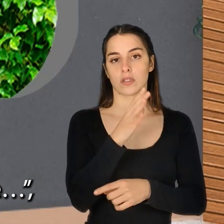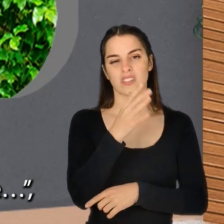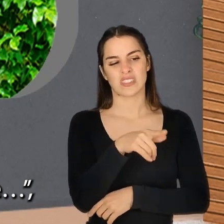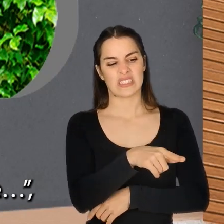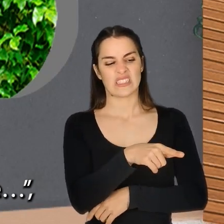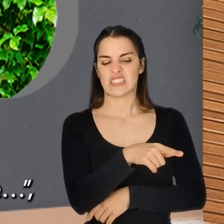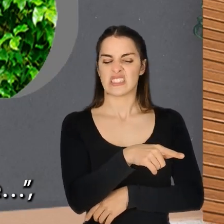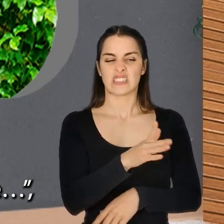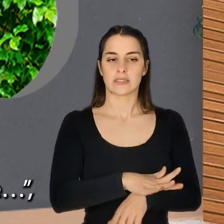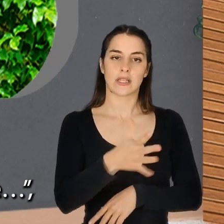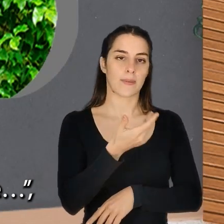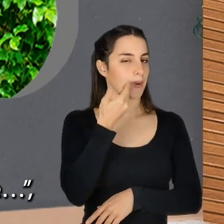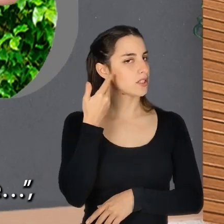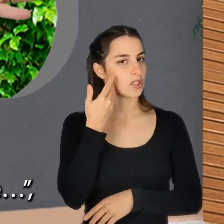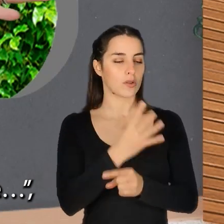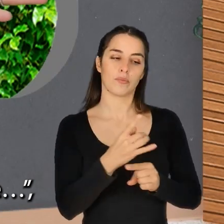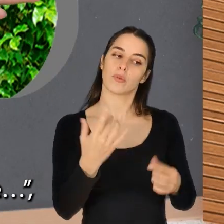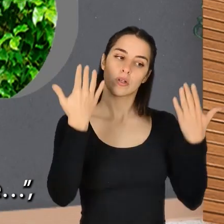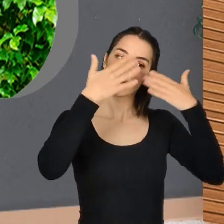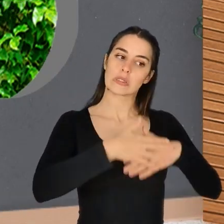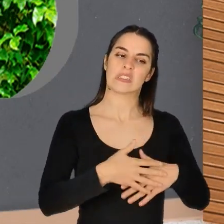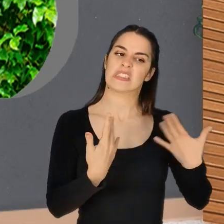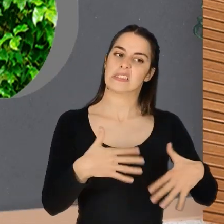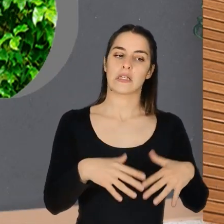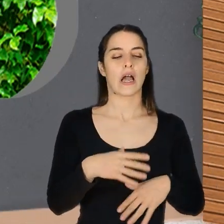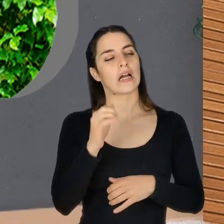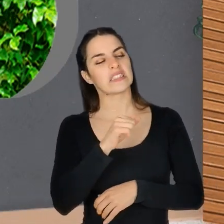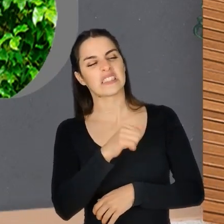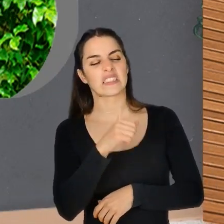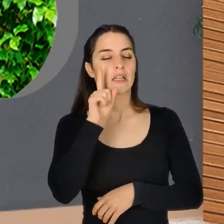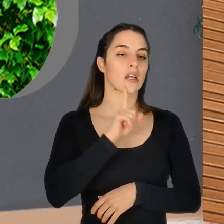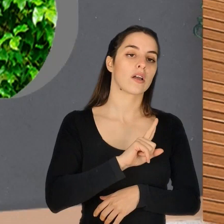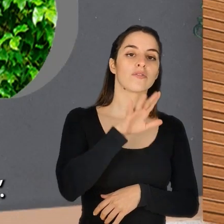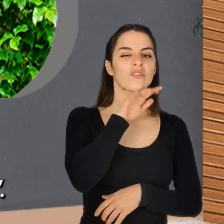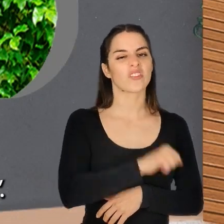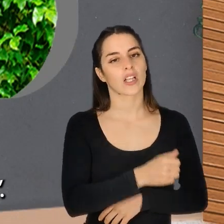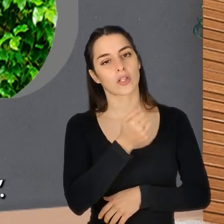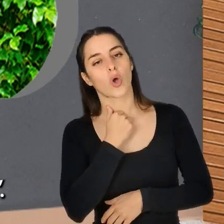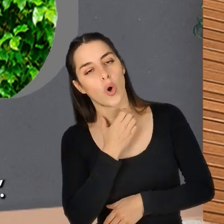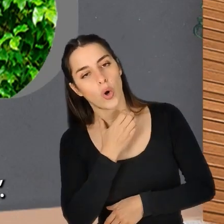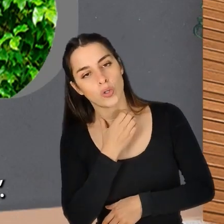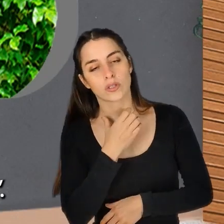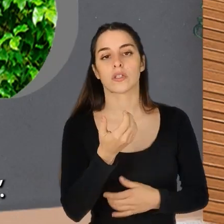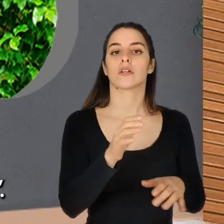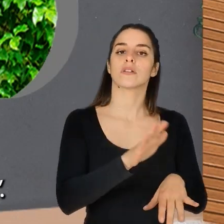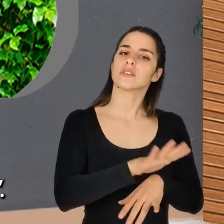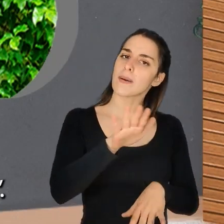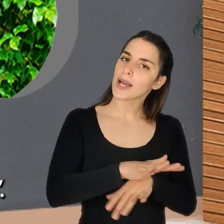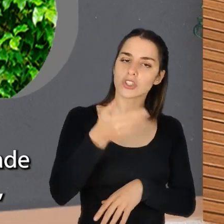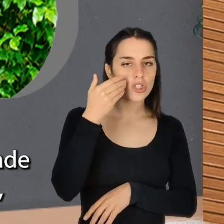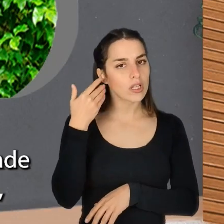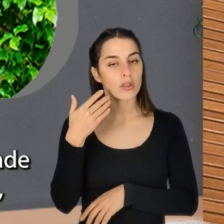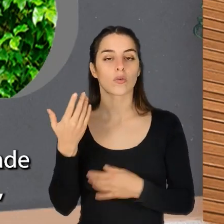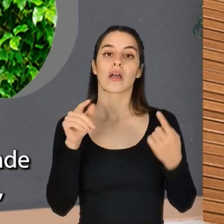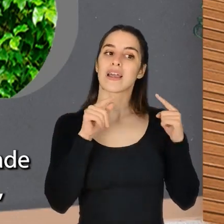consciência de dizer, olha, sai mais cedo de vir do quê? Foi uma noite, é pá, foi, a minha vida está com tosse, não sei o é pá, António, vai-te lá embora hoje, sai uma hora mais cedo ou sai de